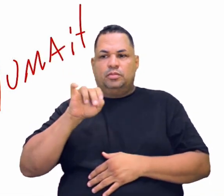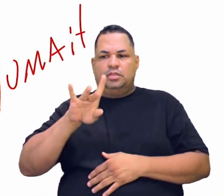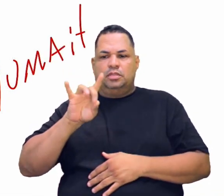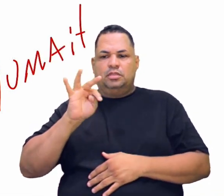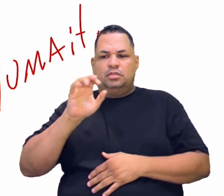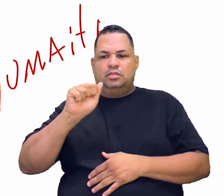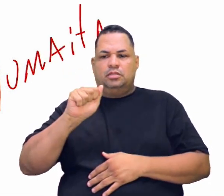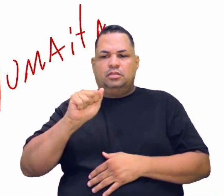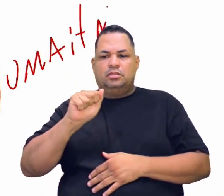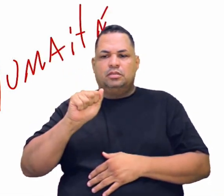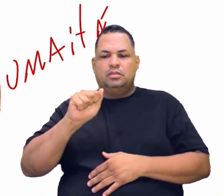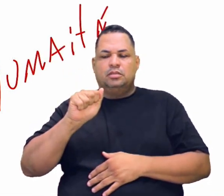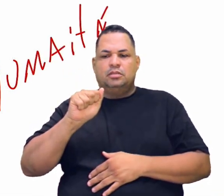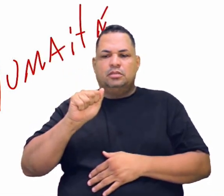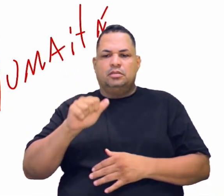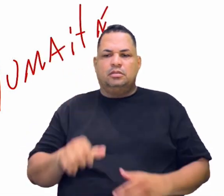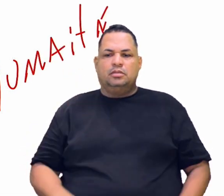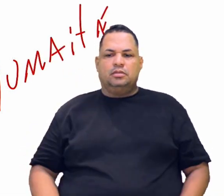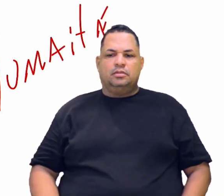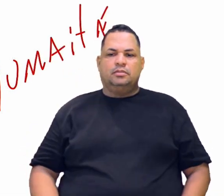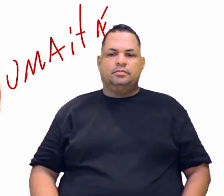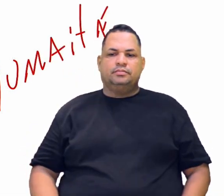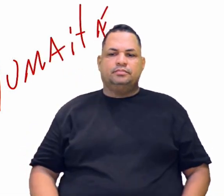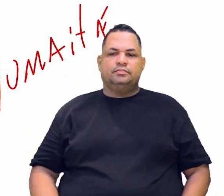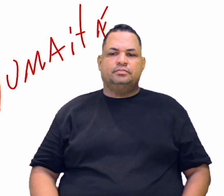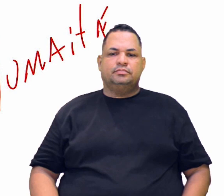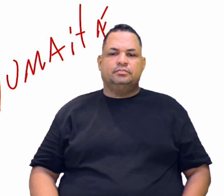O Marmelo e Maici.